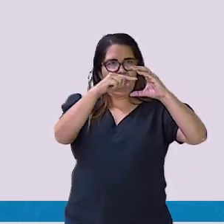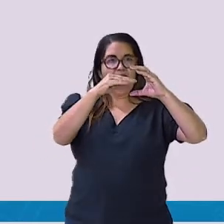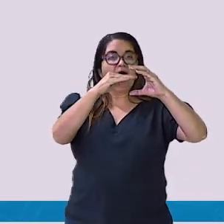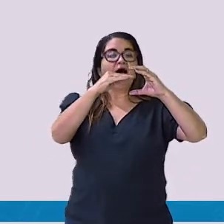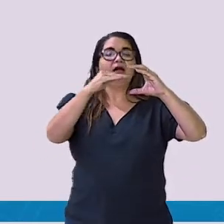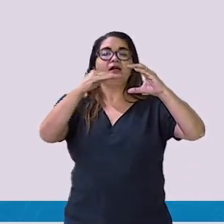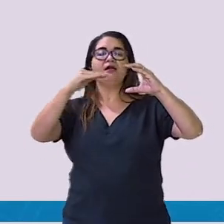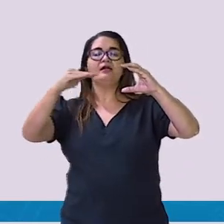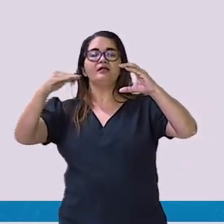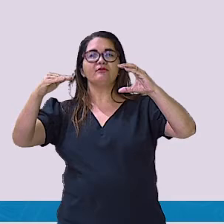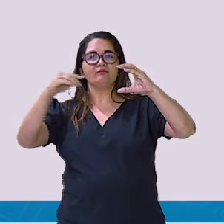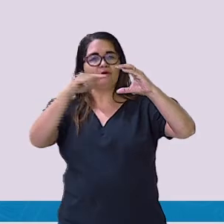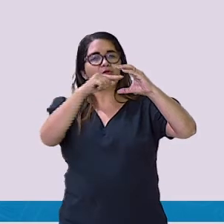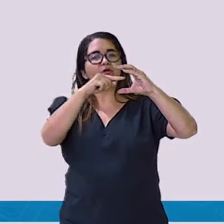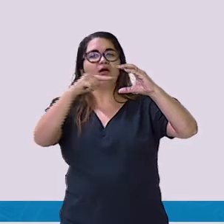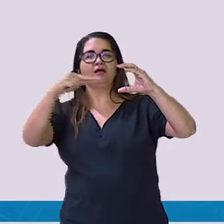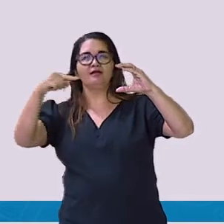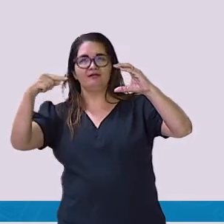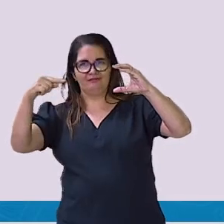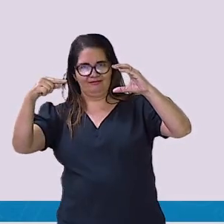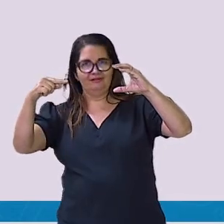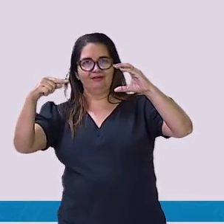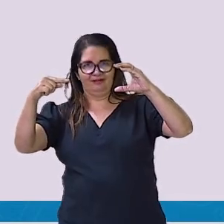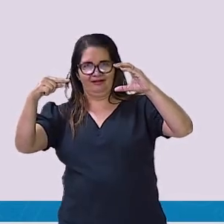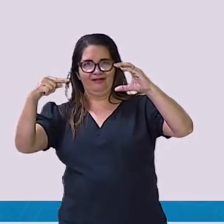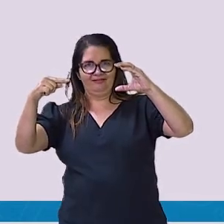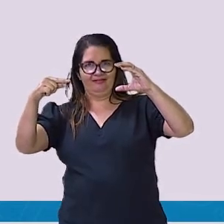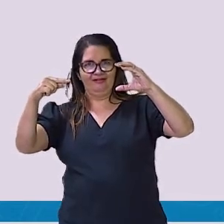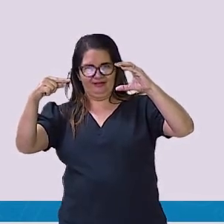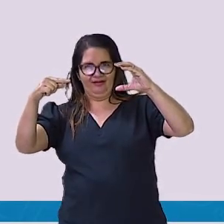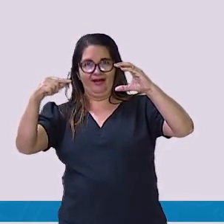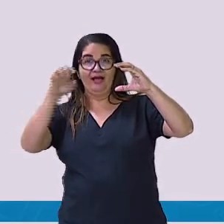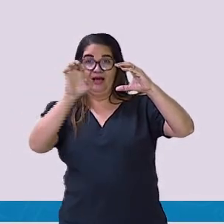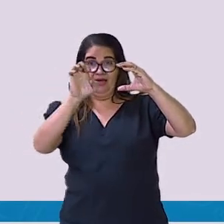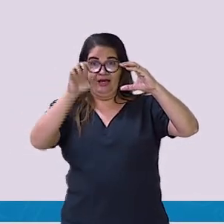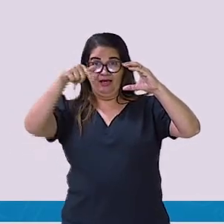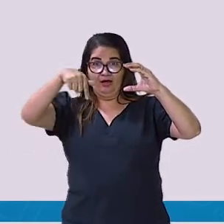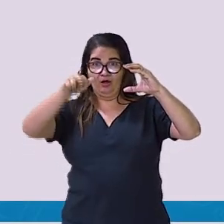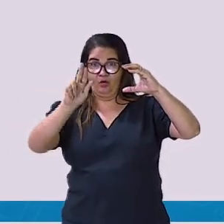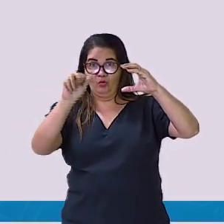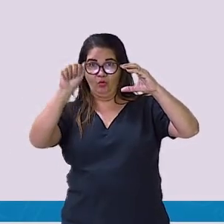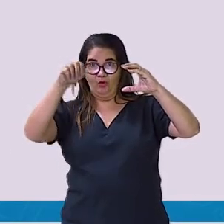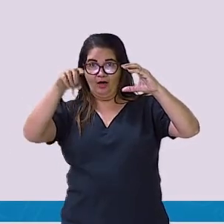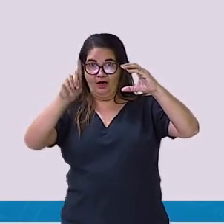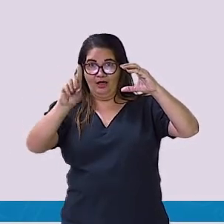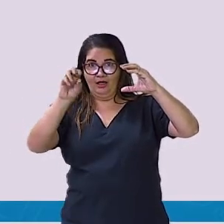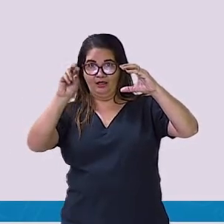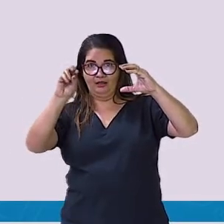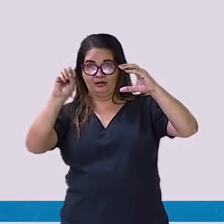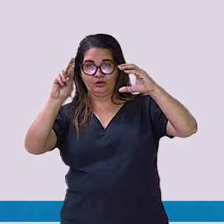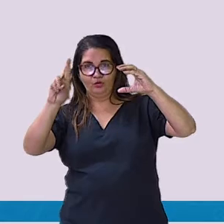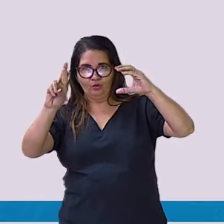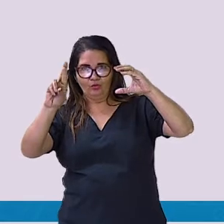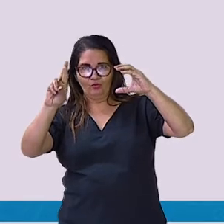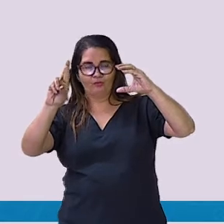a linha do Equador tá aqui, ó. Falha técnica aqui. Tá bom? Mas aí nós temos o